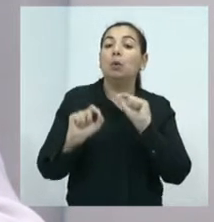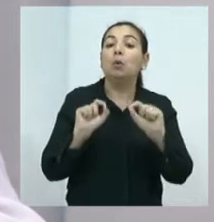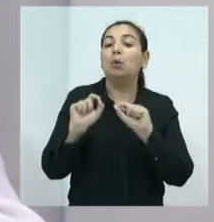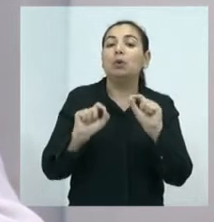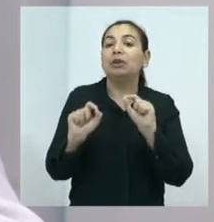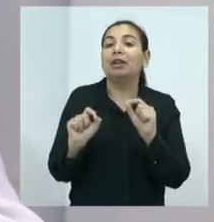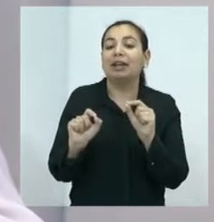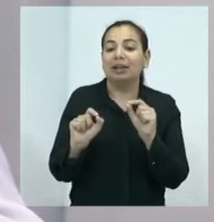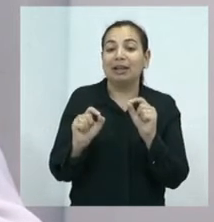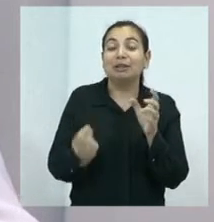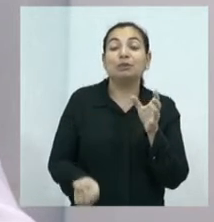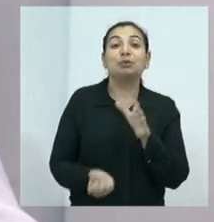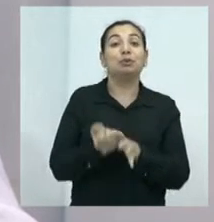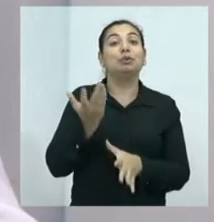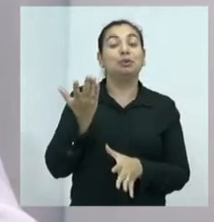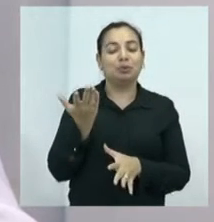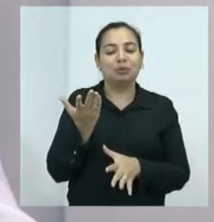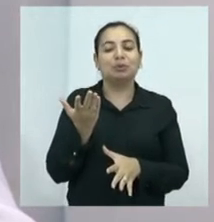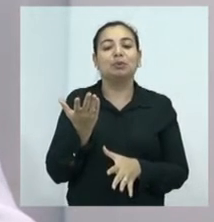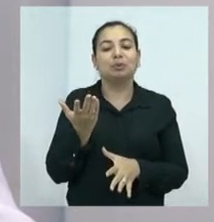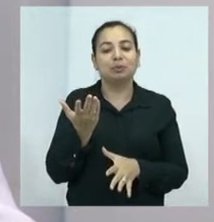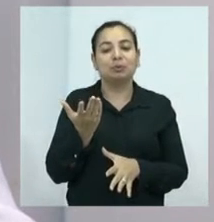ela surgiu dentro da